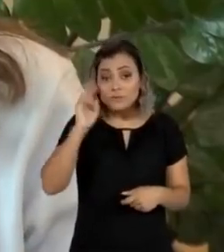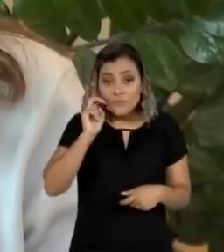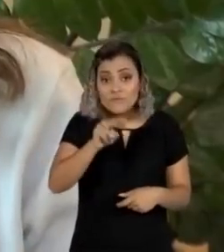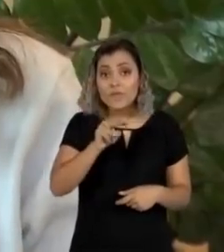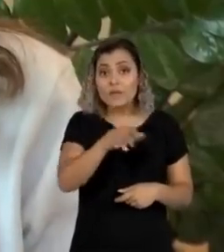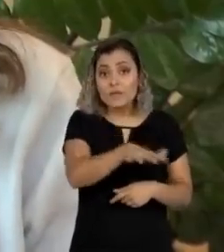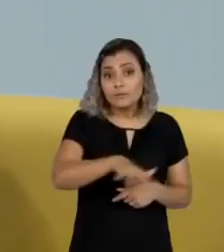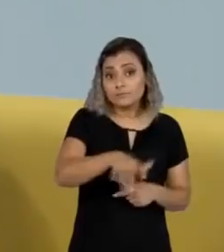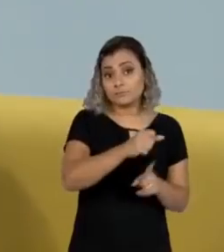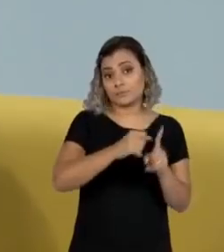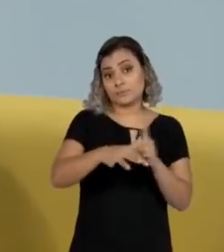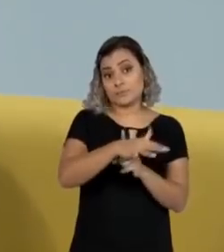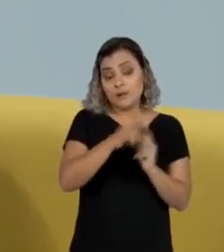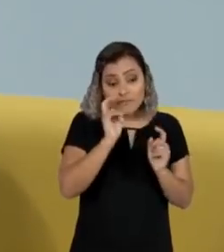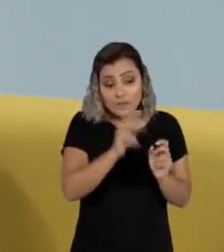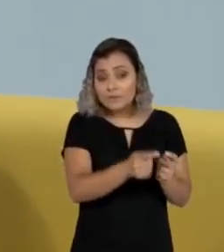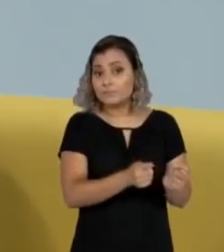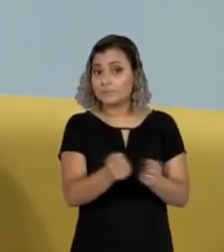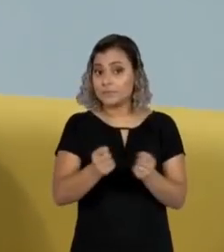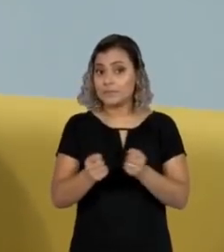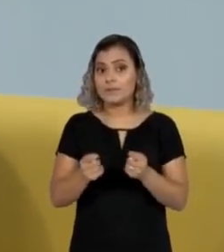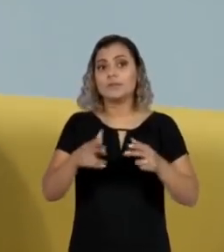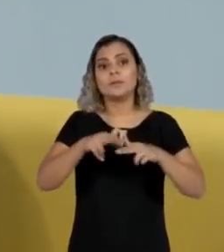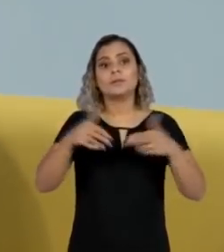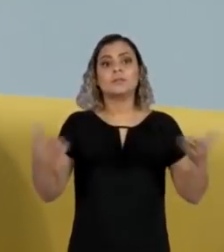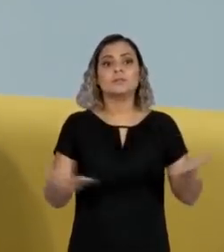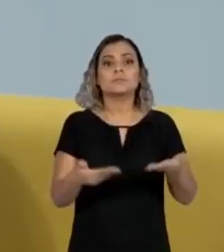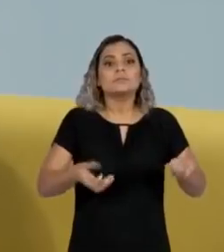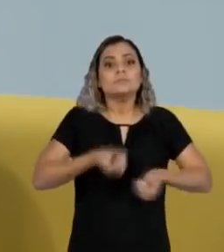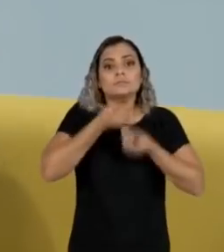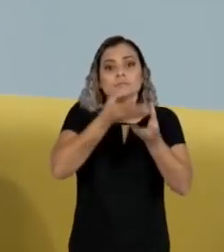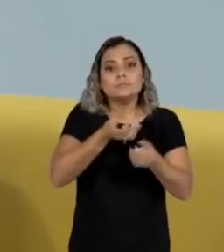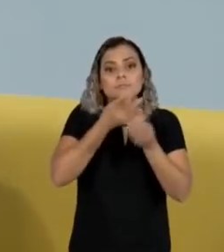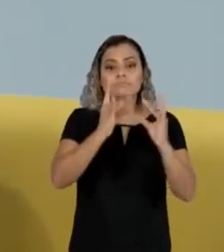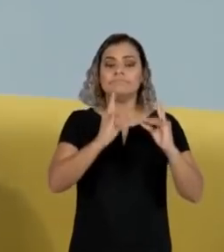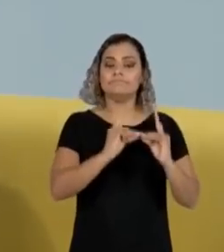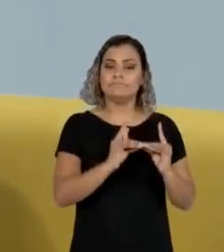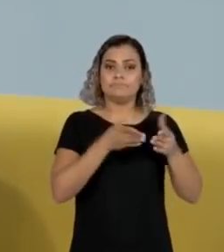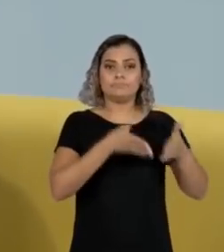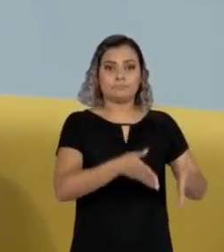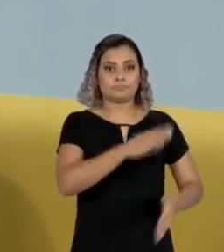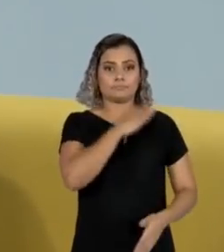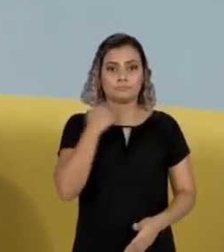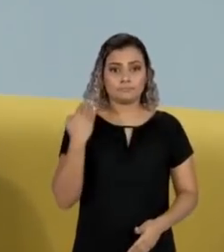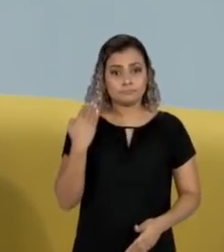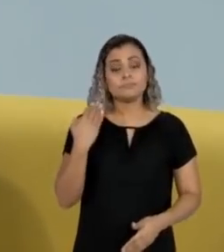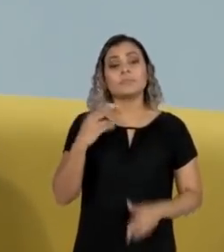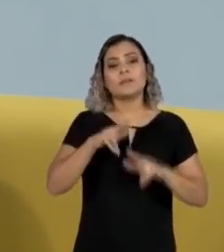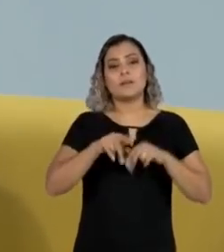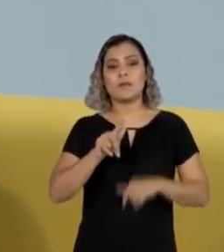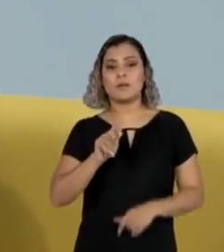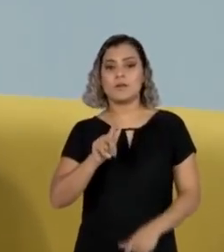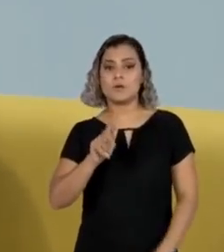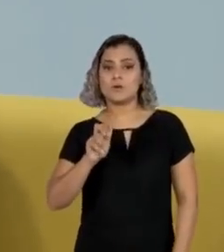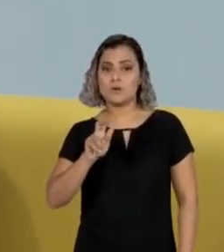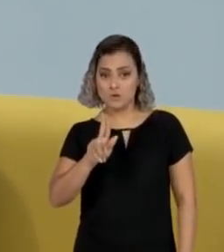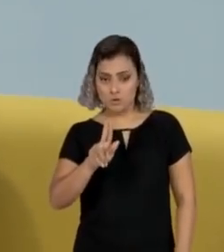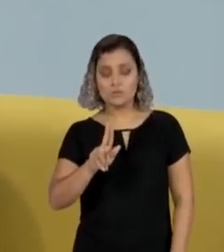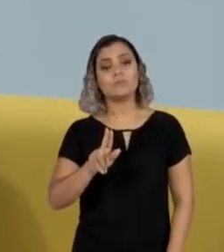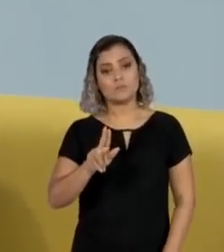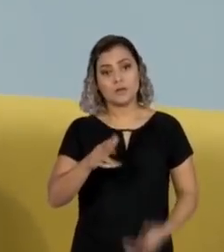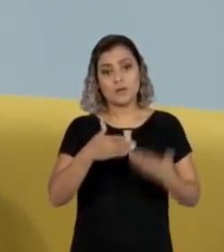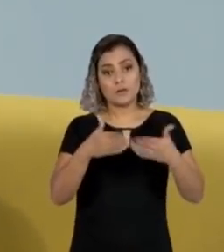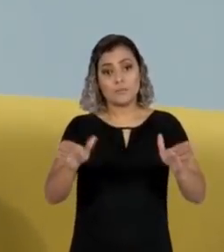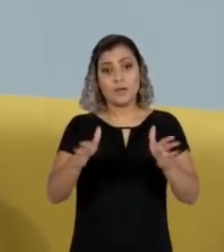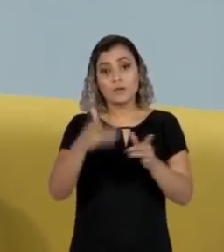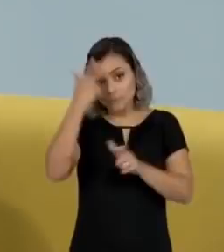para a sociedade. E a gente traz agora informações sobre o velório do apresentador Gugu Liberato, que foi aberto ao público